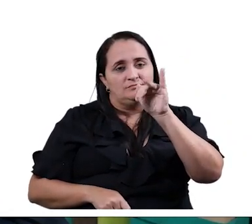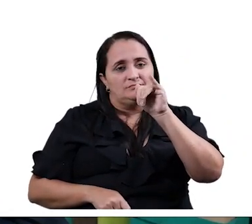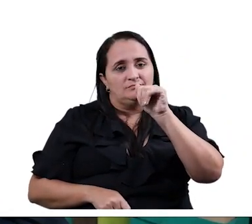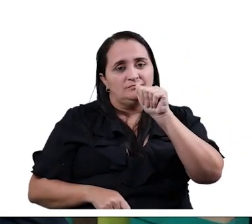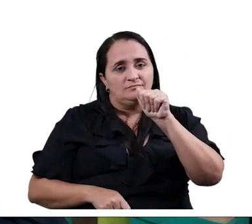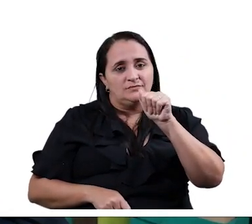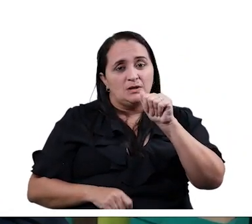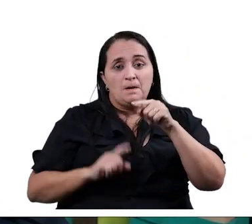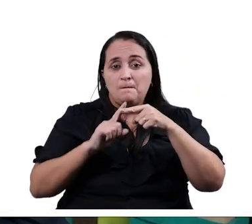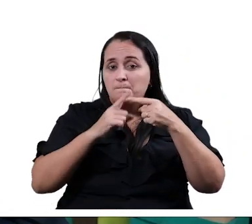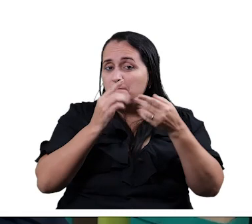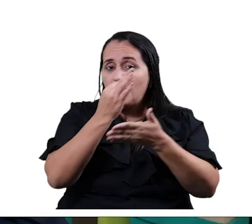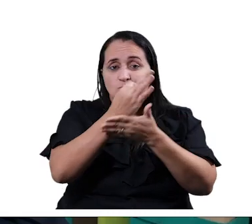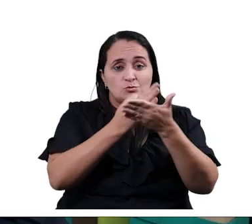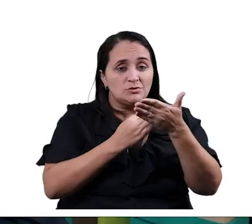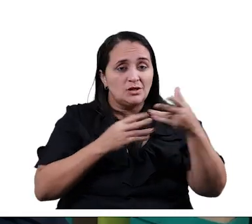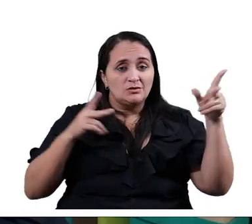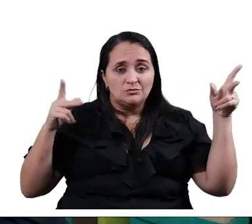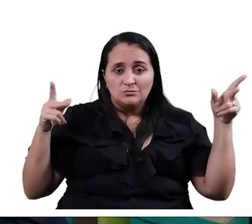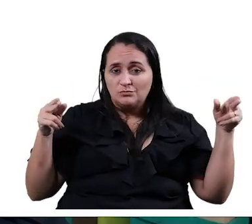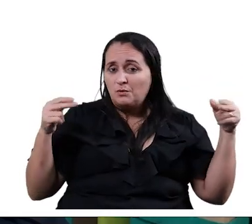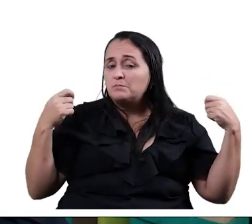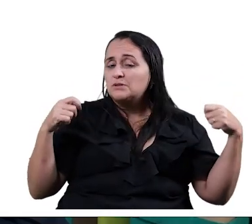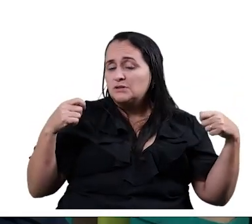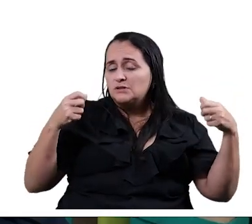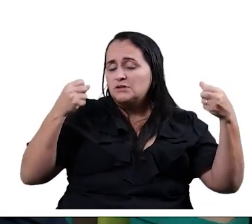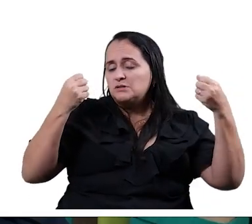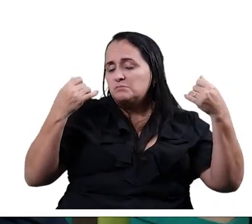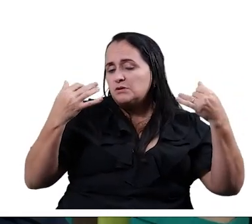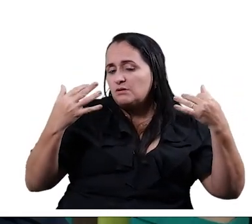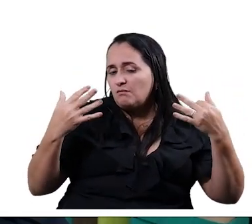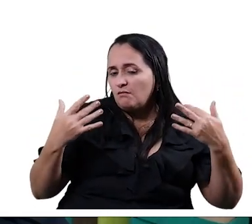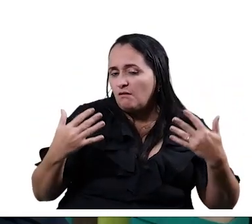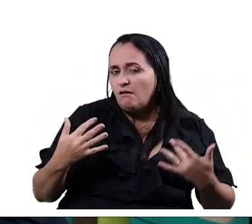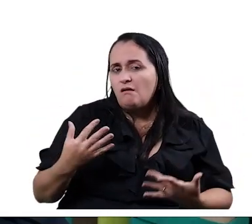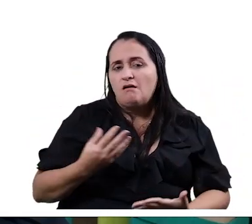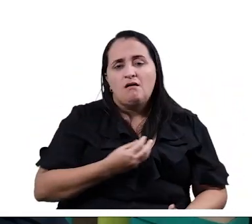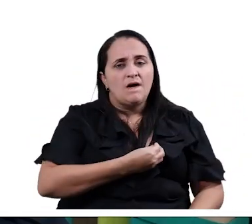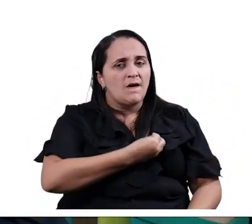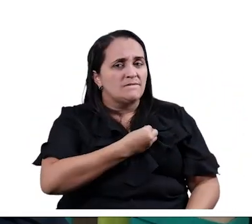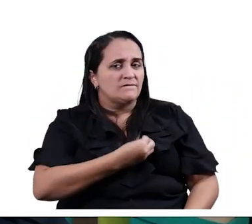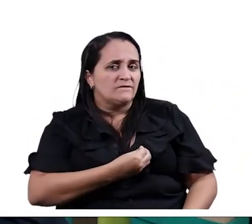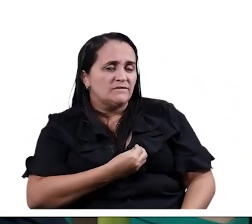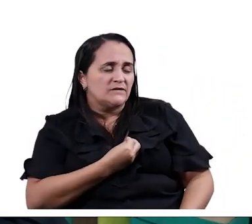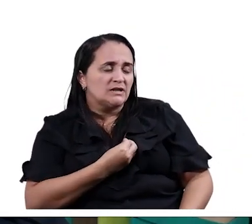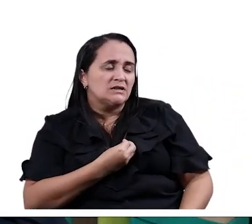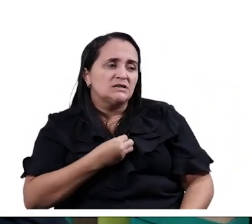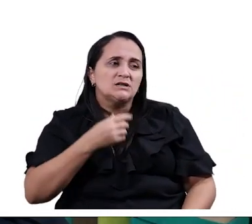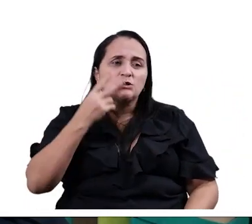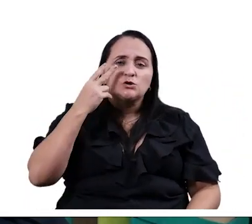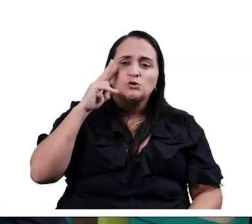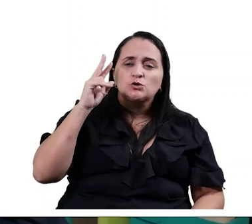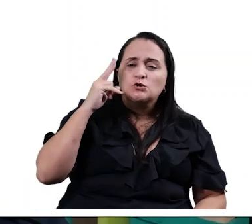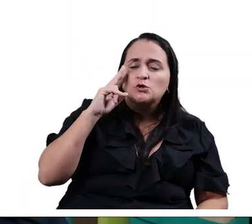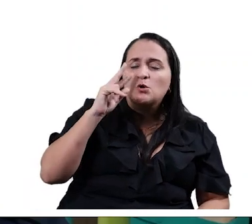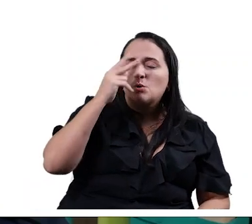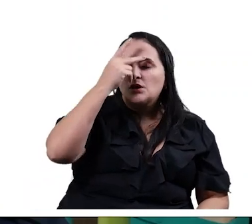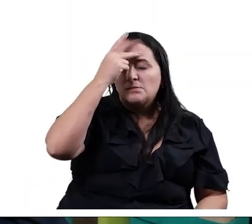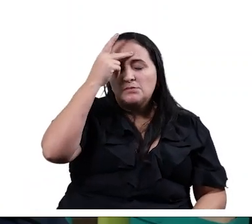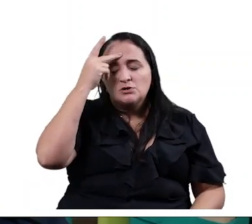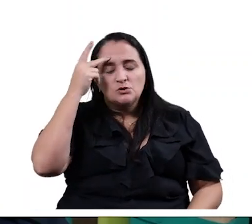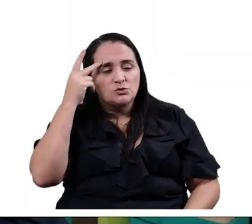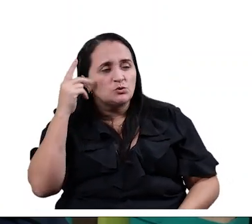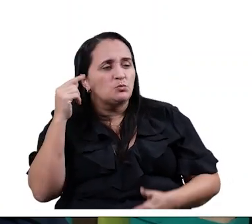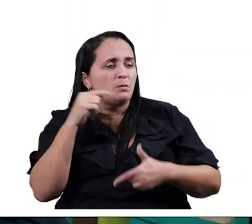precisa falar, narrar a história da vida de uma pessoa e compartilhar as experiências e os